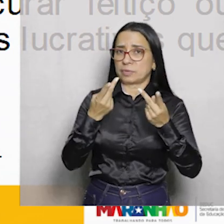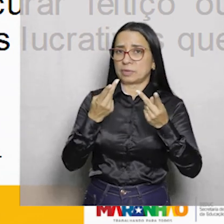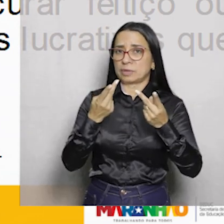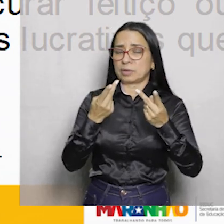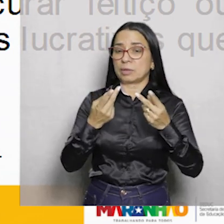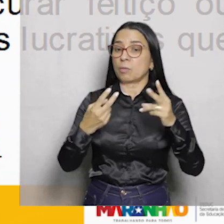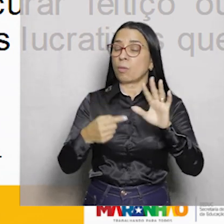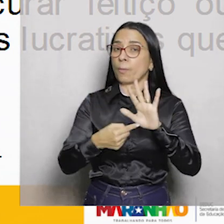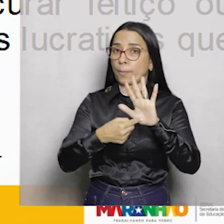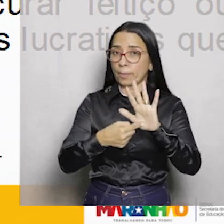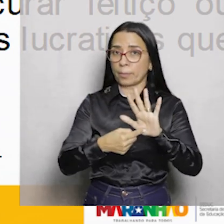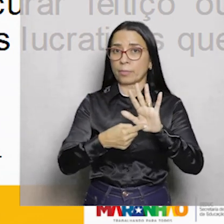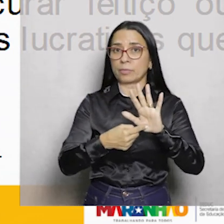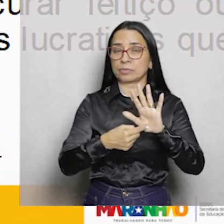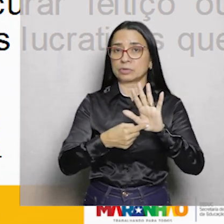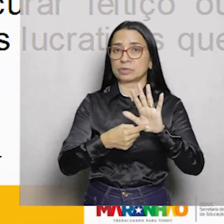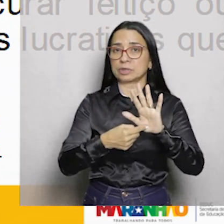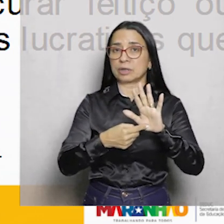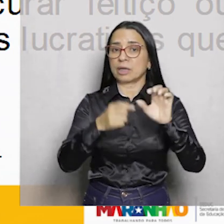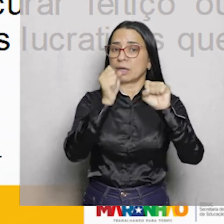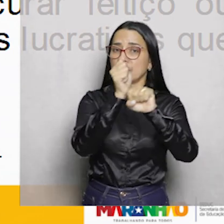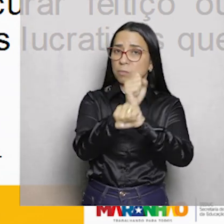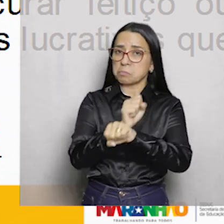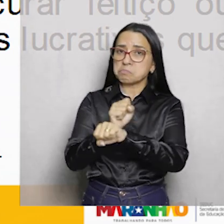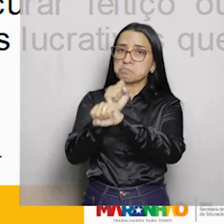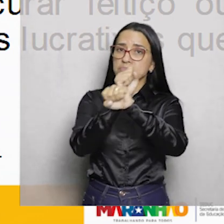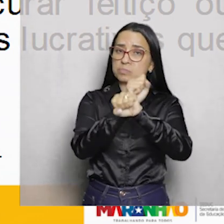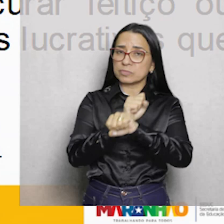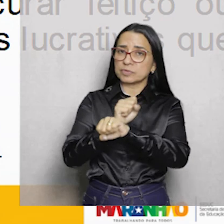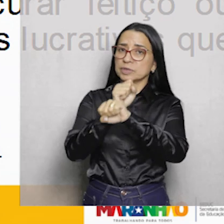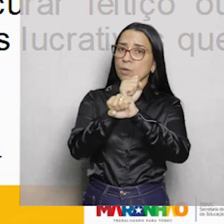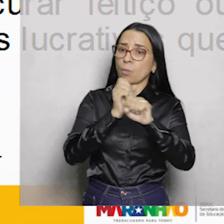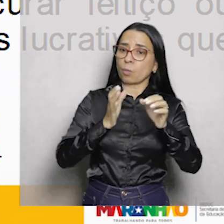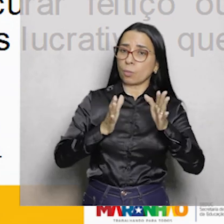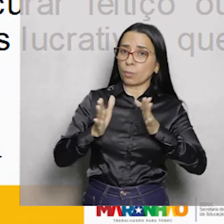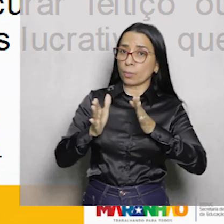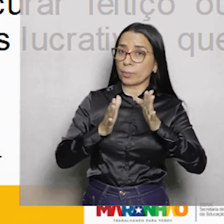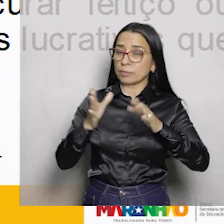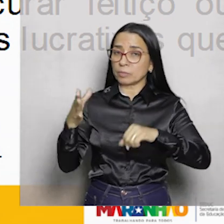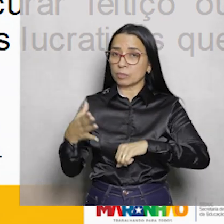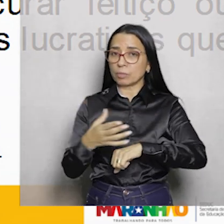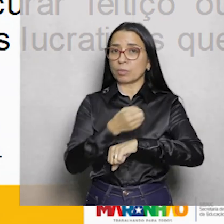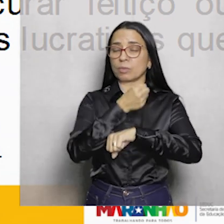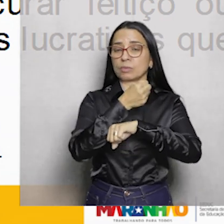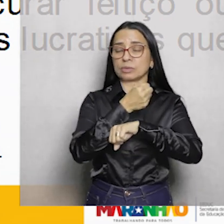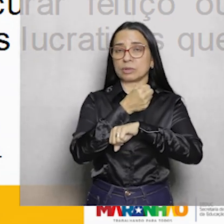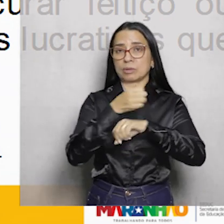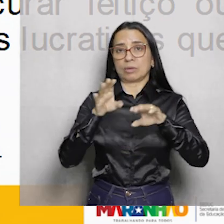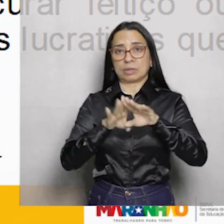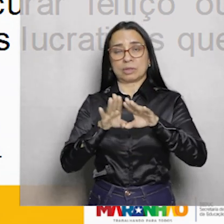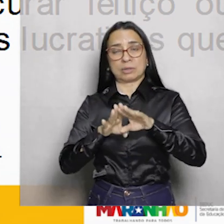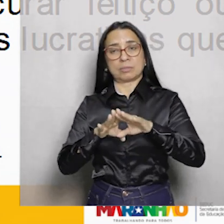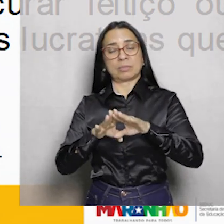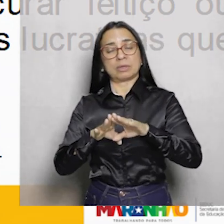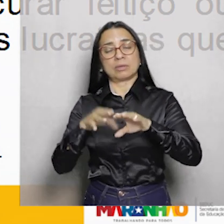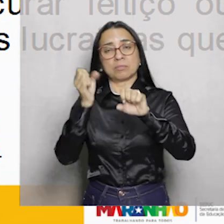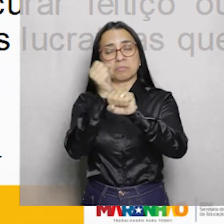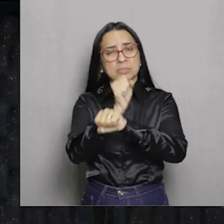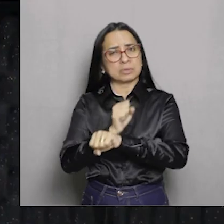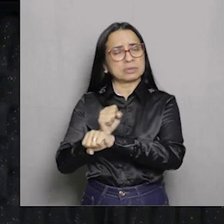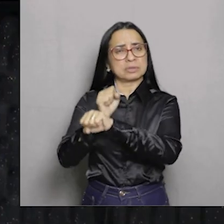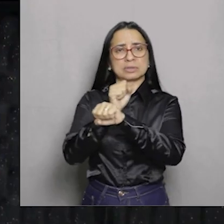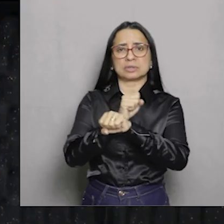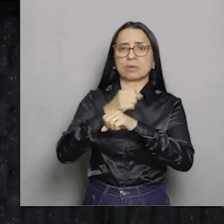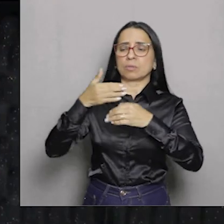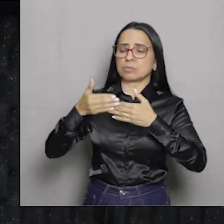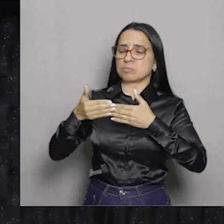sobre a escravidão. A escravidão no período colonial, mas também uma escravidão que ela vai